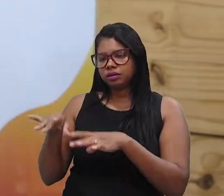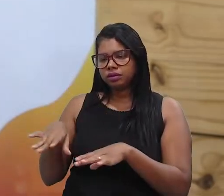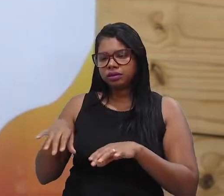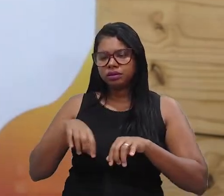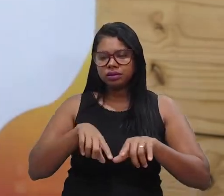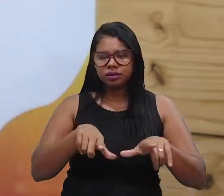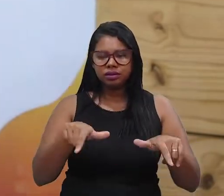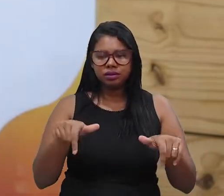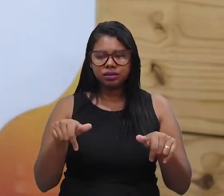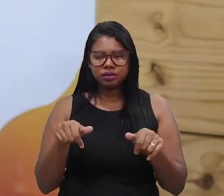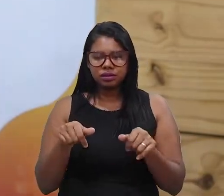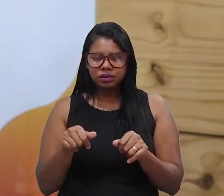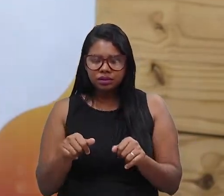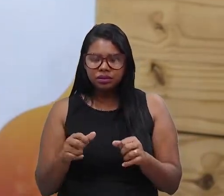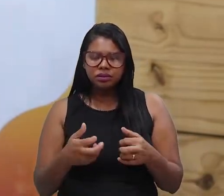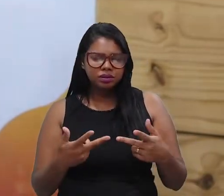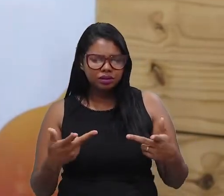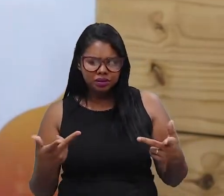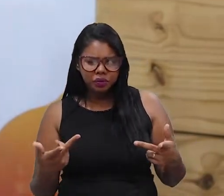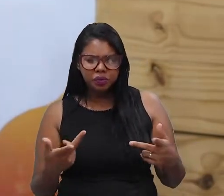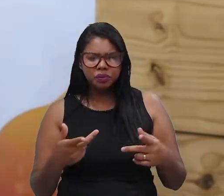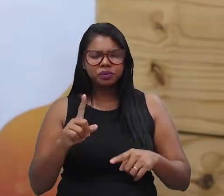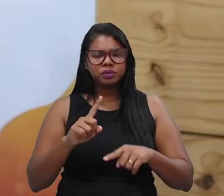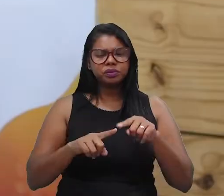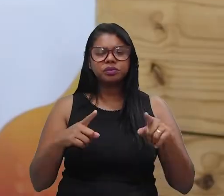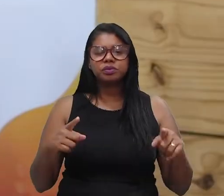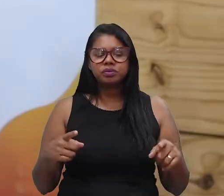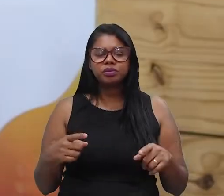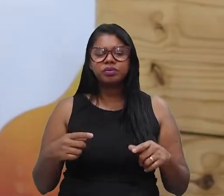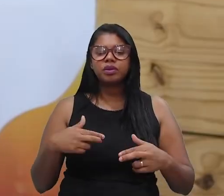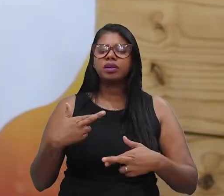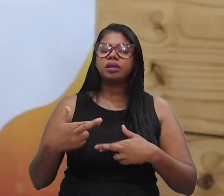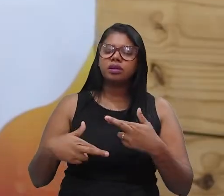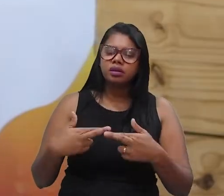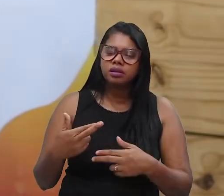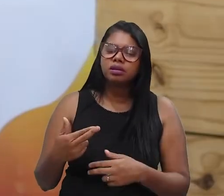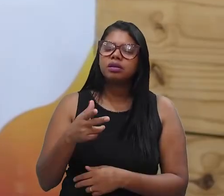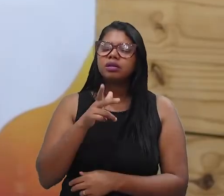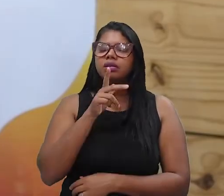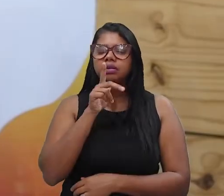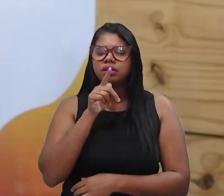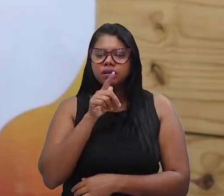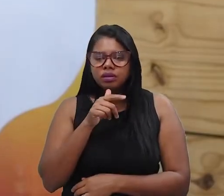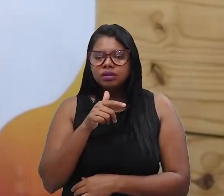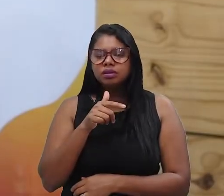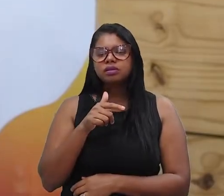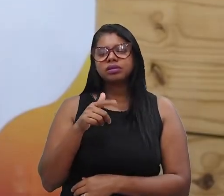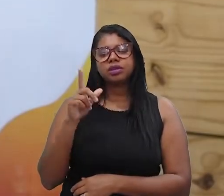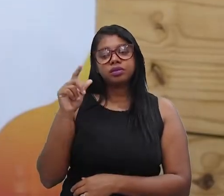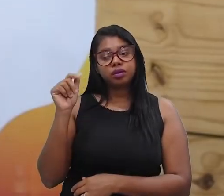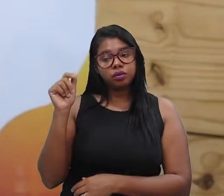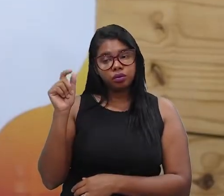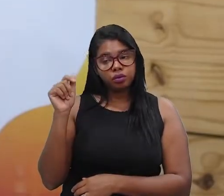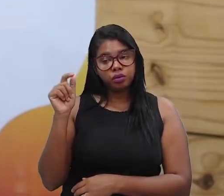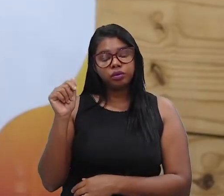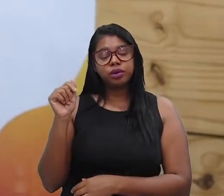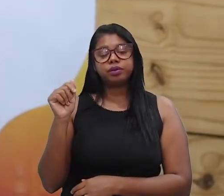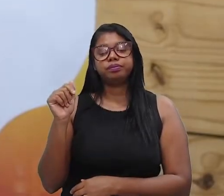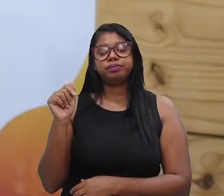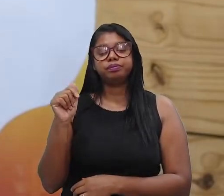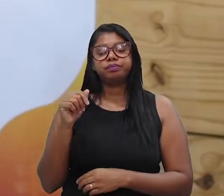limpeza de piso, essa água ela é reutilizada, ele vai ter uma economia que